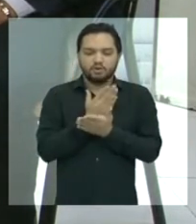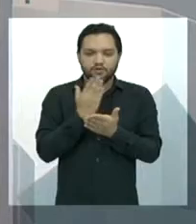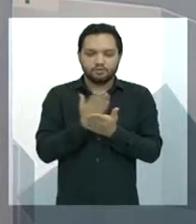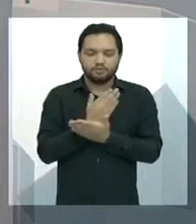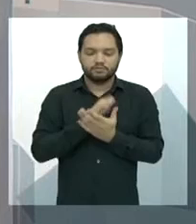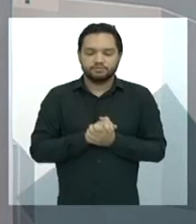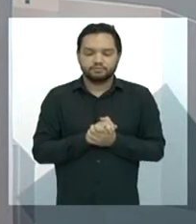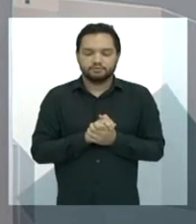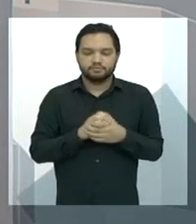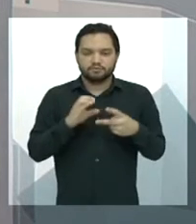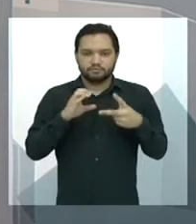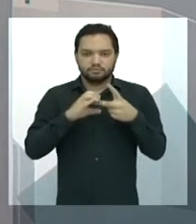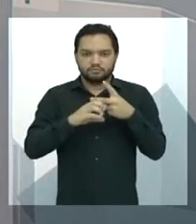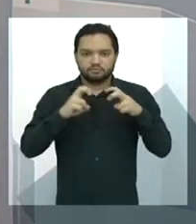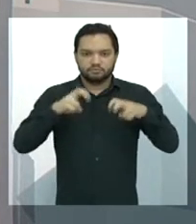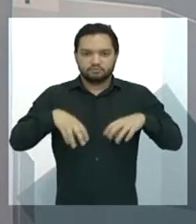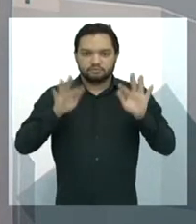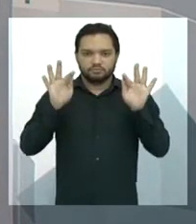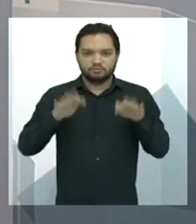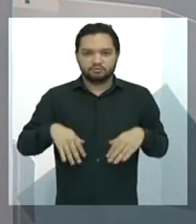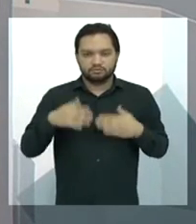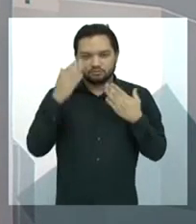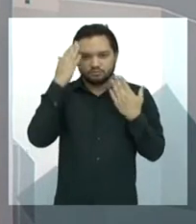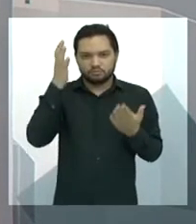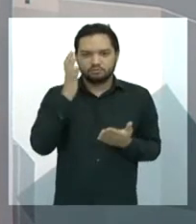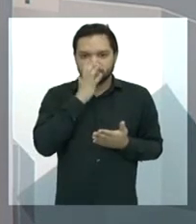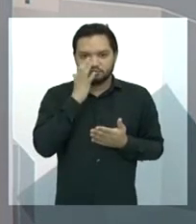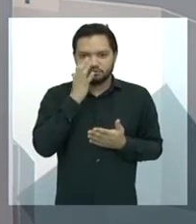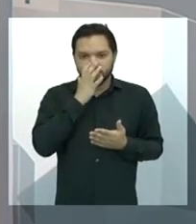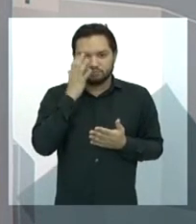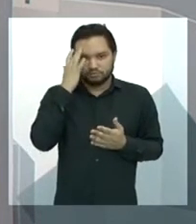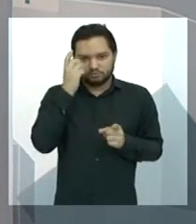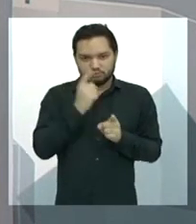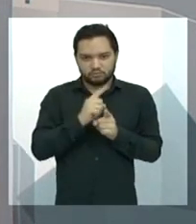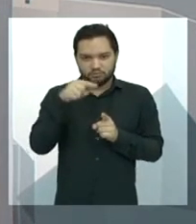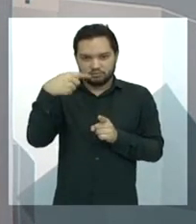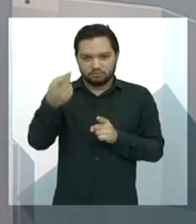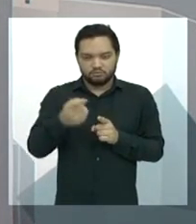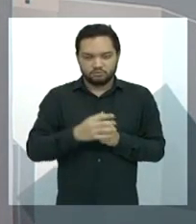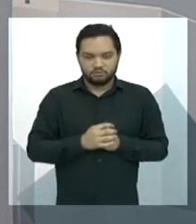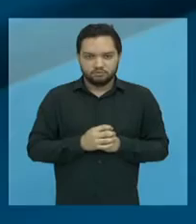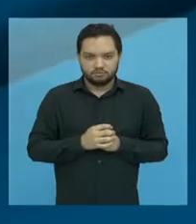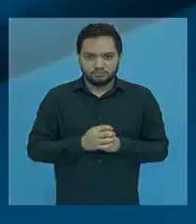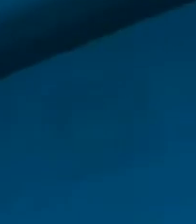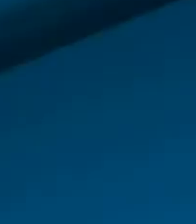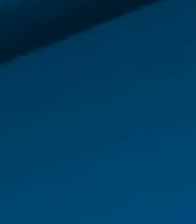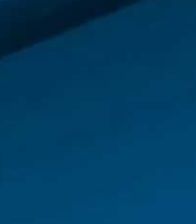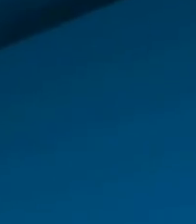Plenário da Cidade termina aqui. Obrigado pela sua companhia e até amanhã.